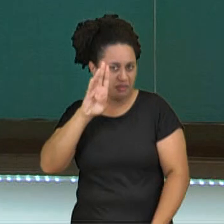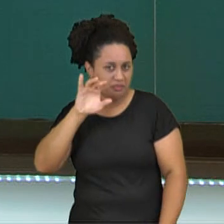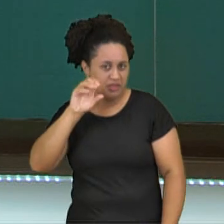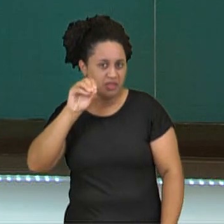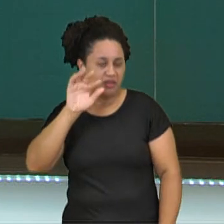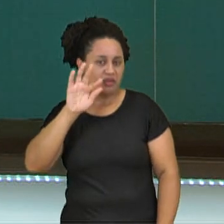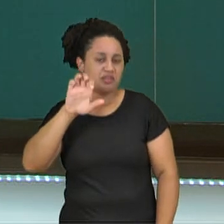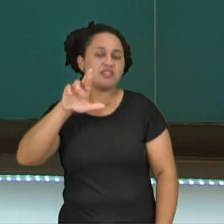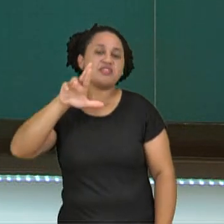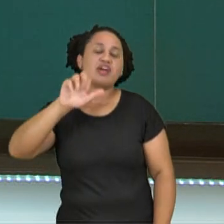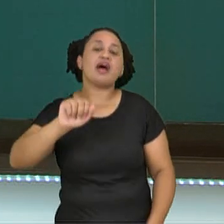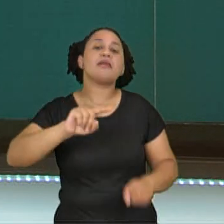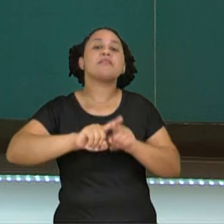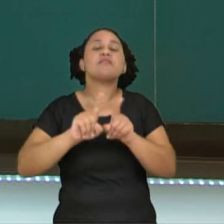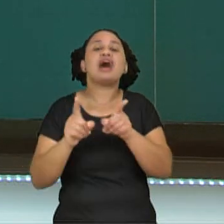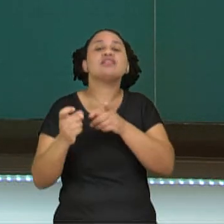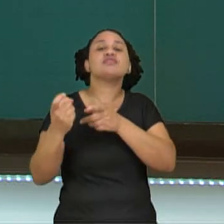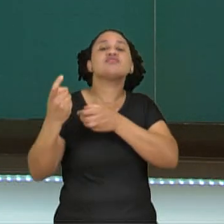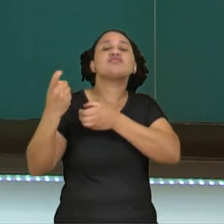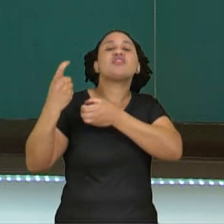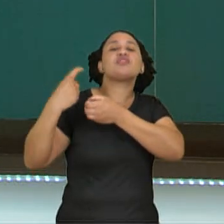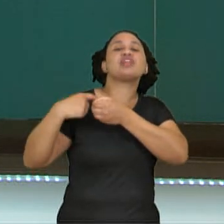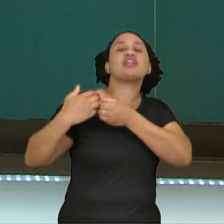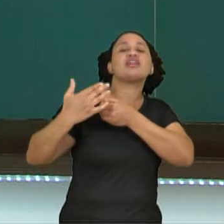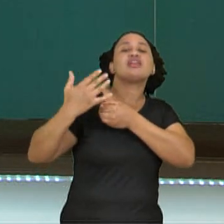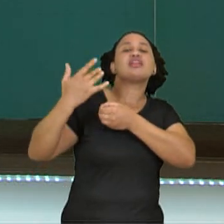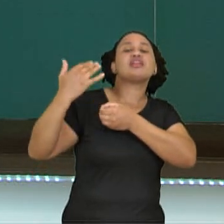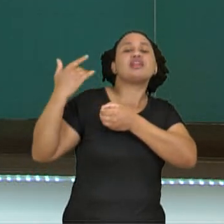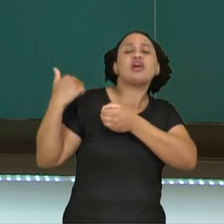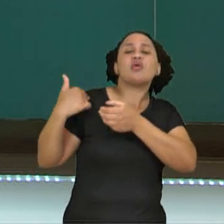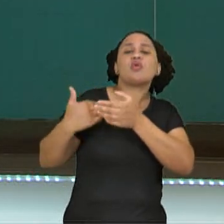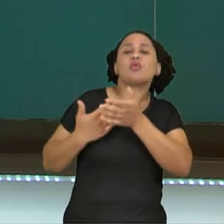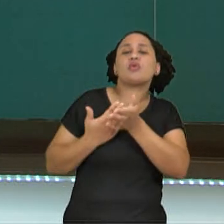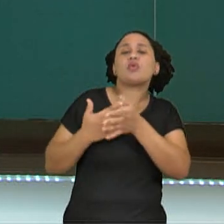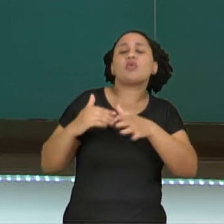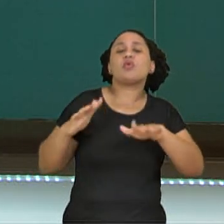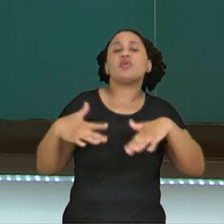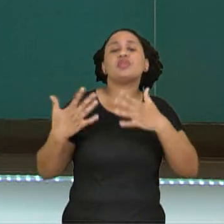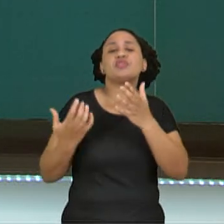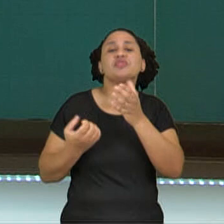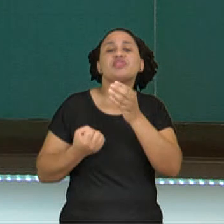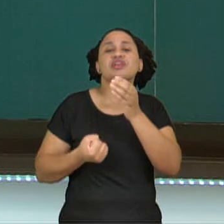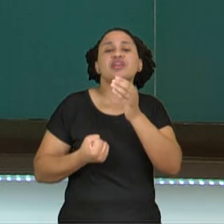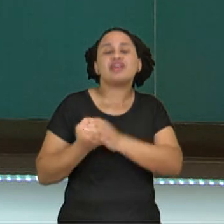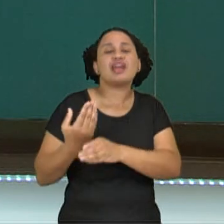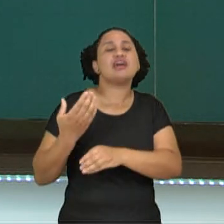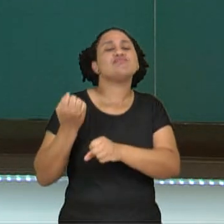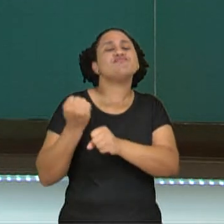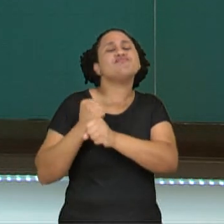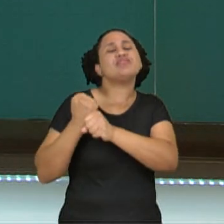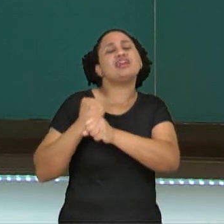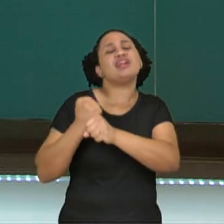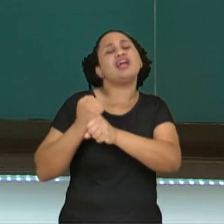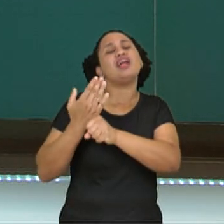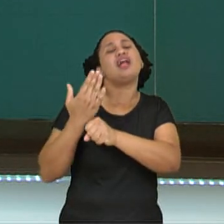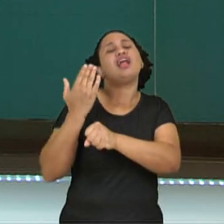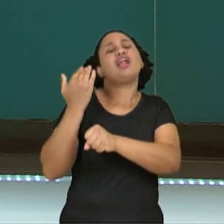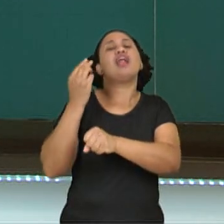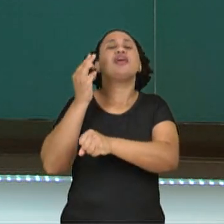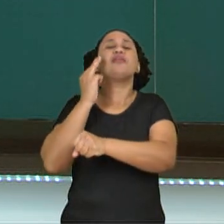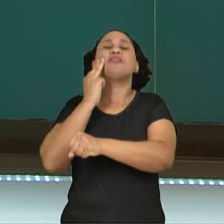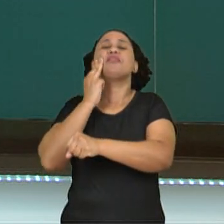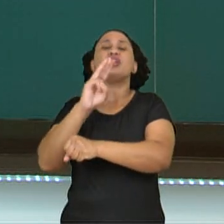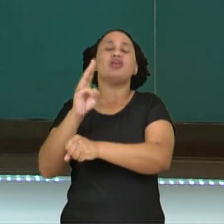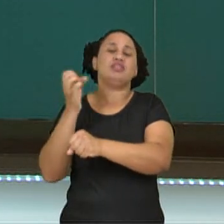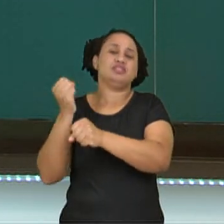agora a gente vai voltar um pouquinho no tempo. A gente vai falar quando ela foi formada há muitos e muitos milhões de anos